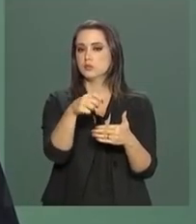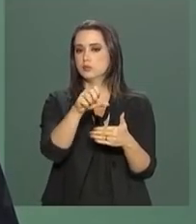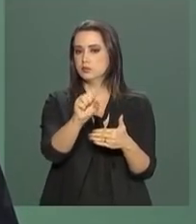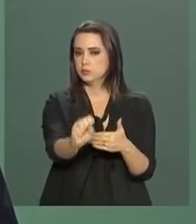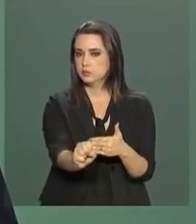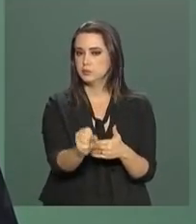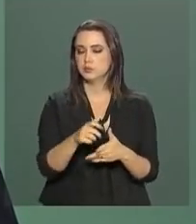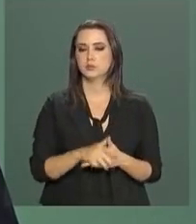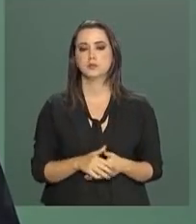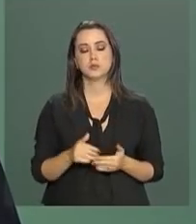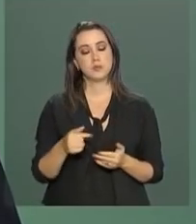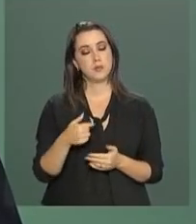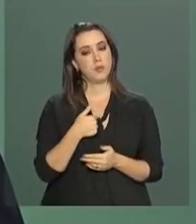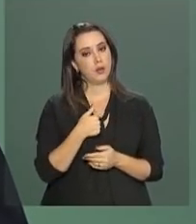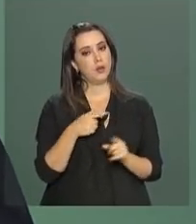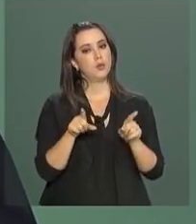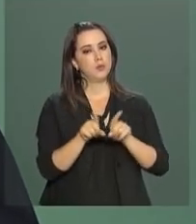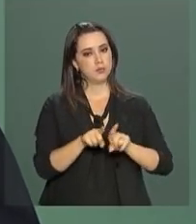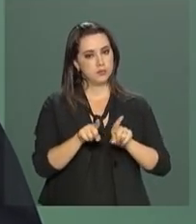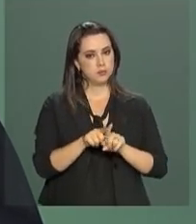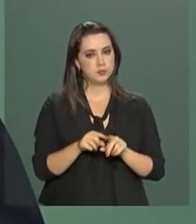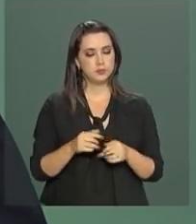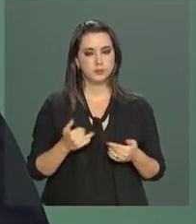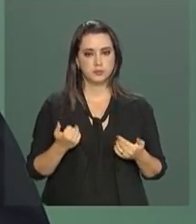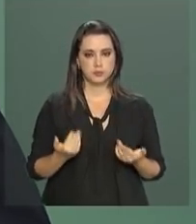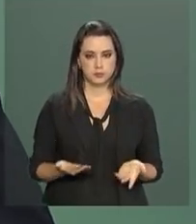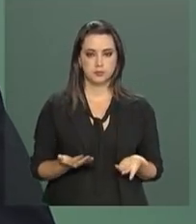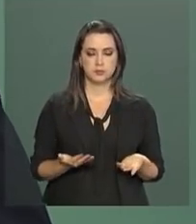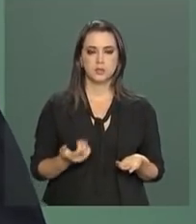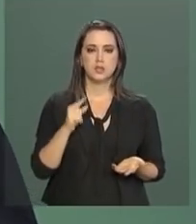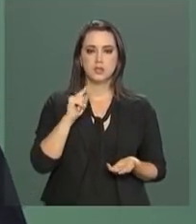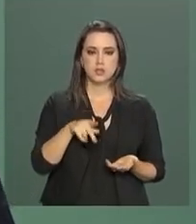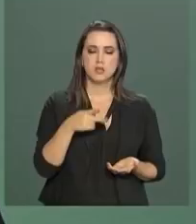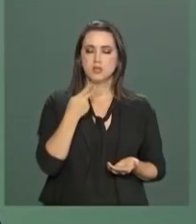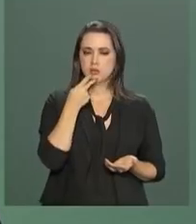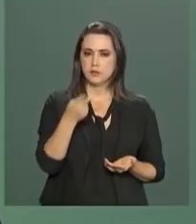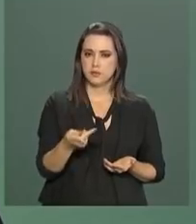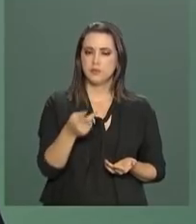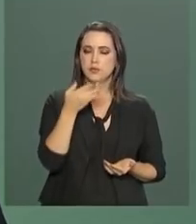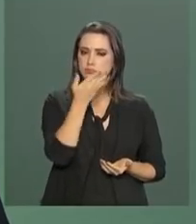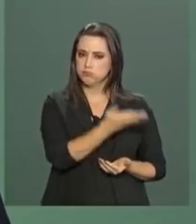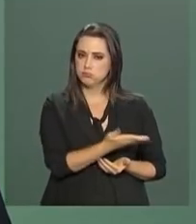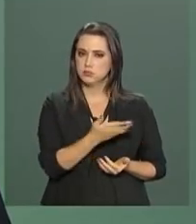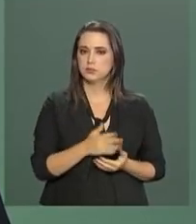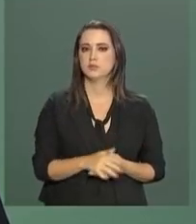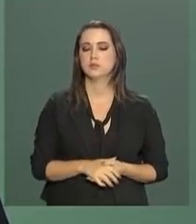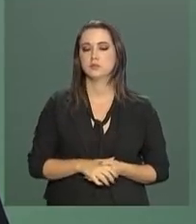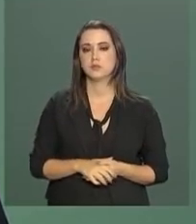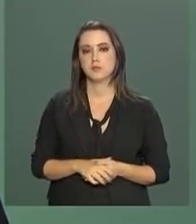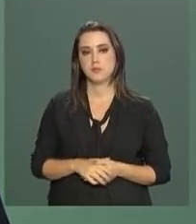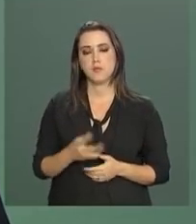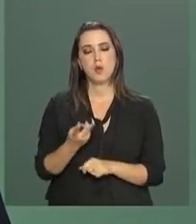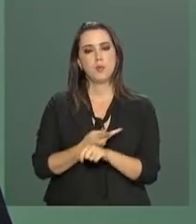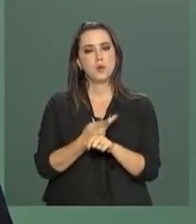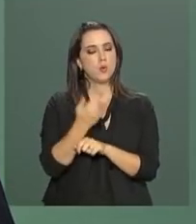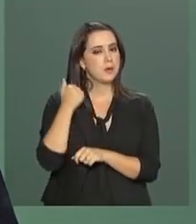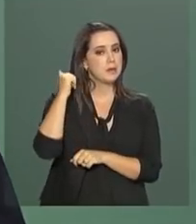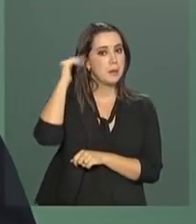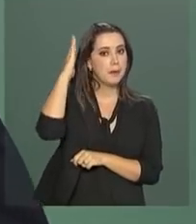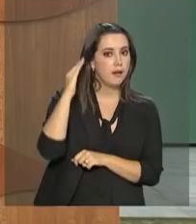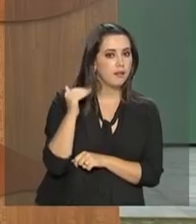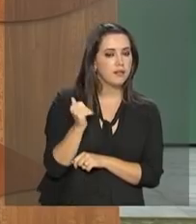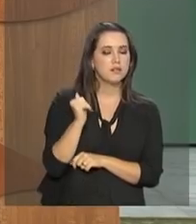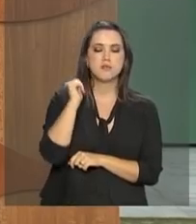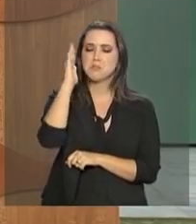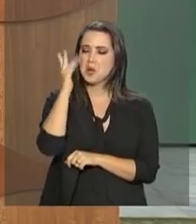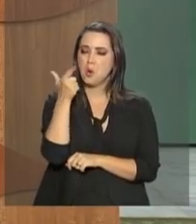é da minha parte também uma vez eu manifestei a ele o procurarei mais vezes até